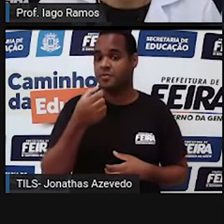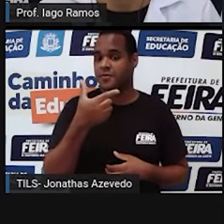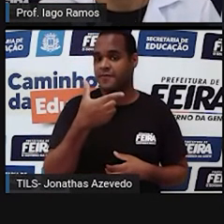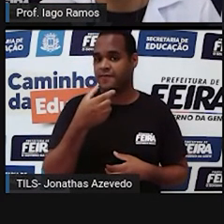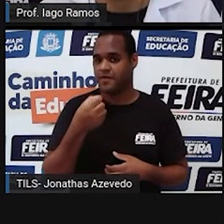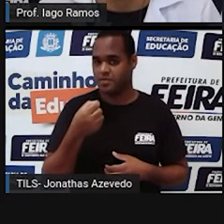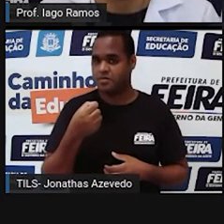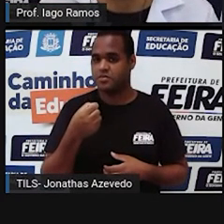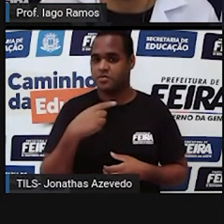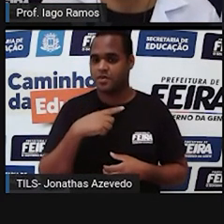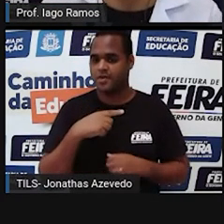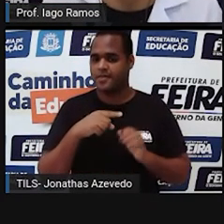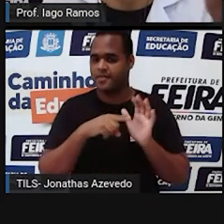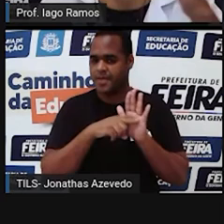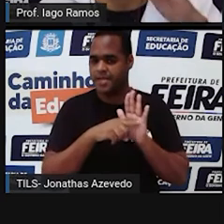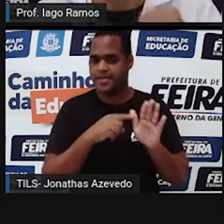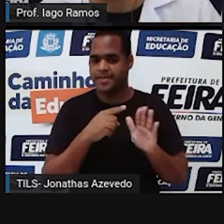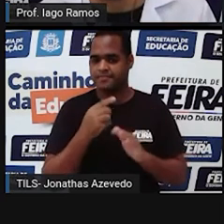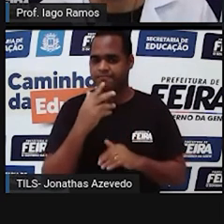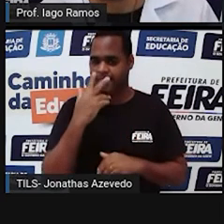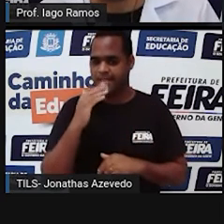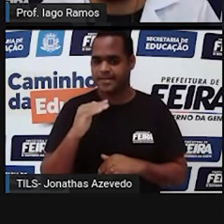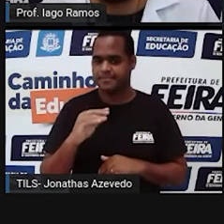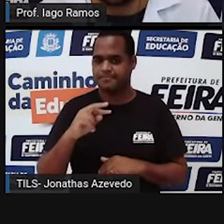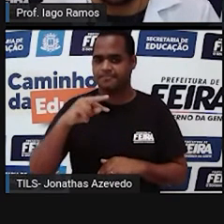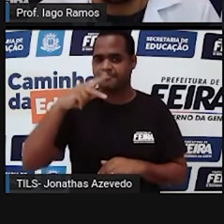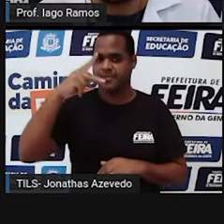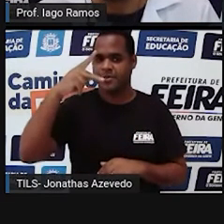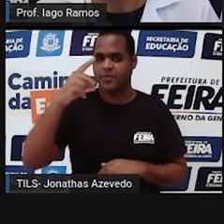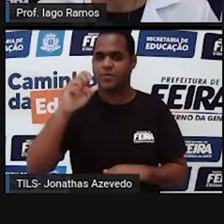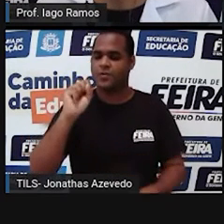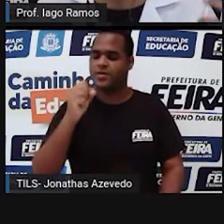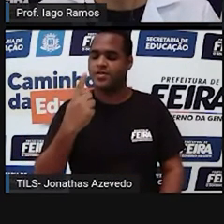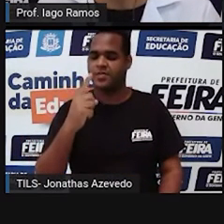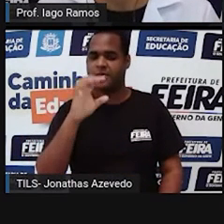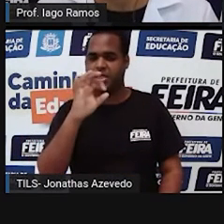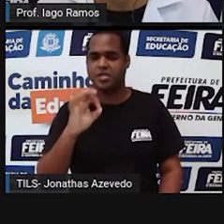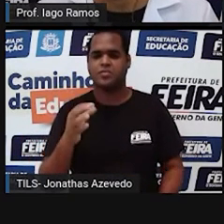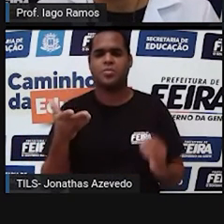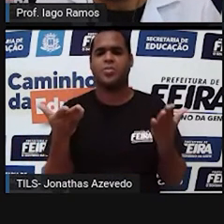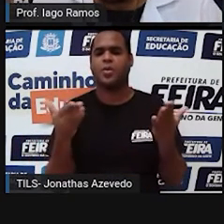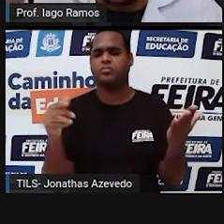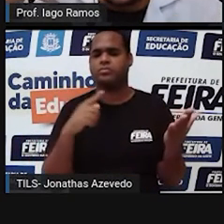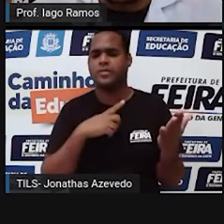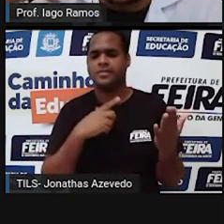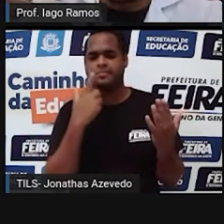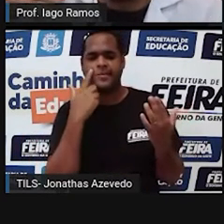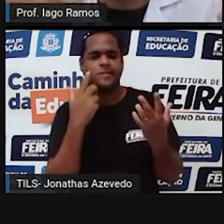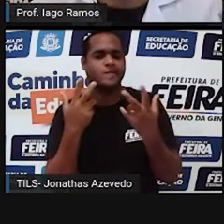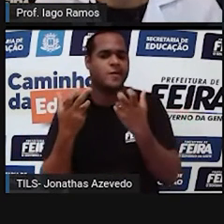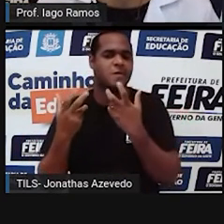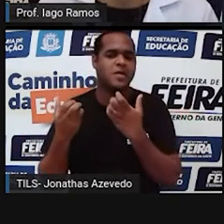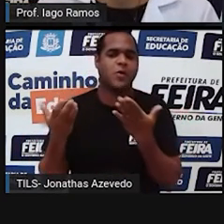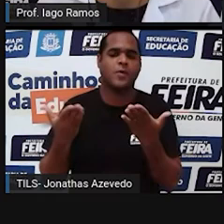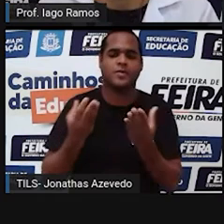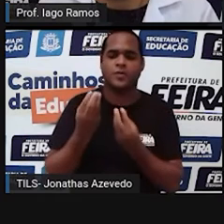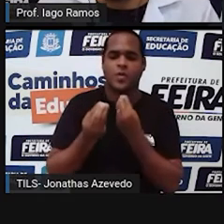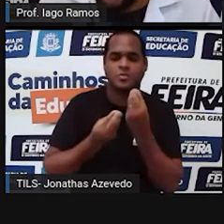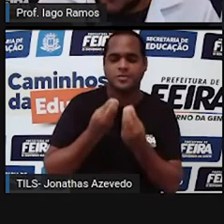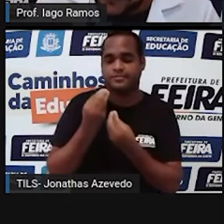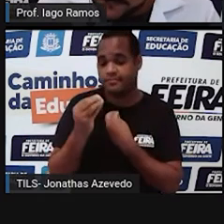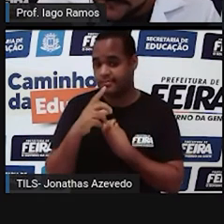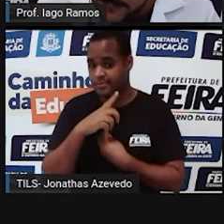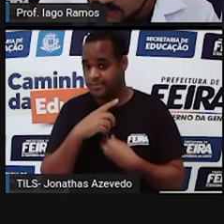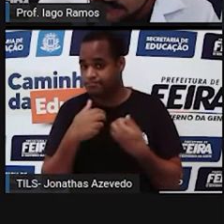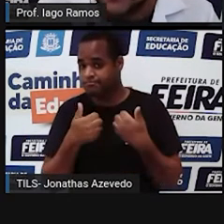quando aconteceu a pesquisa, aumentou para 81%. E hoje, atualmente, como é que você acha que está essa